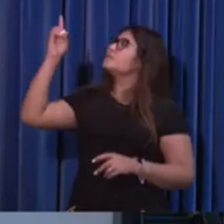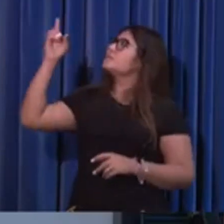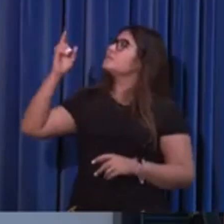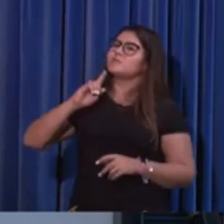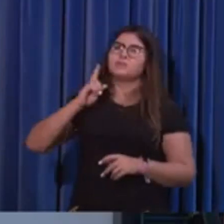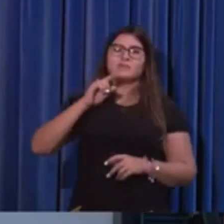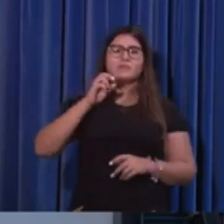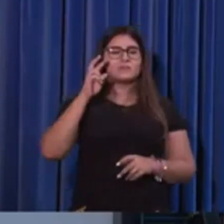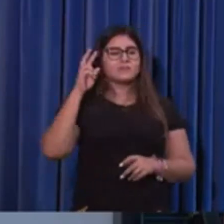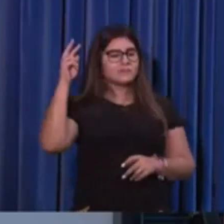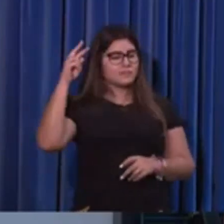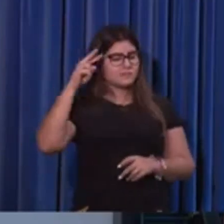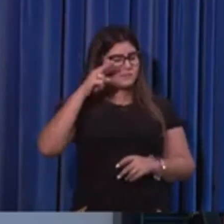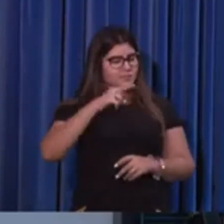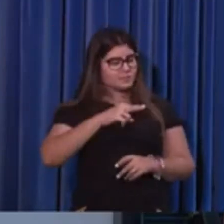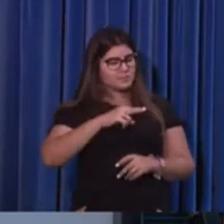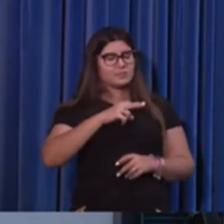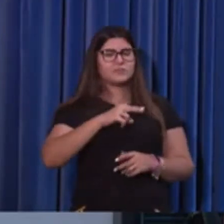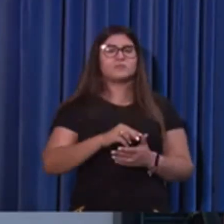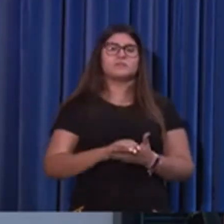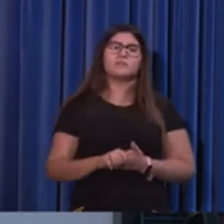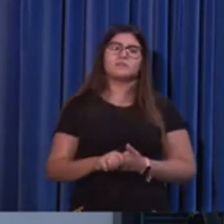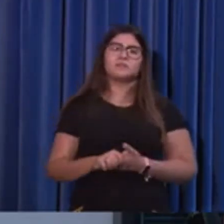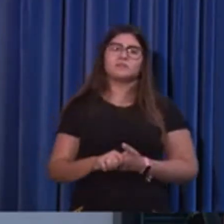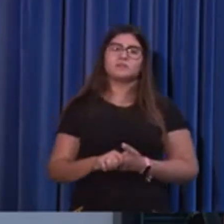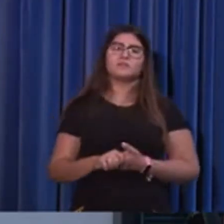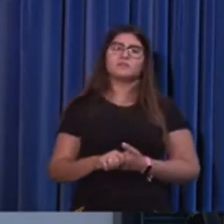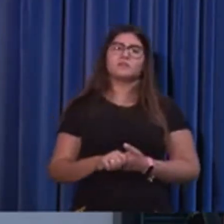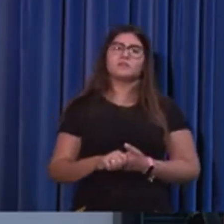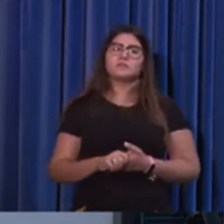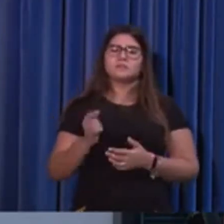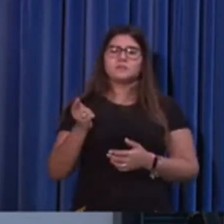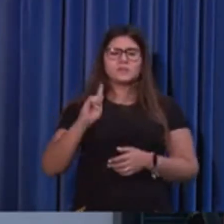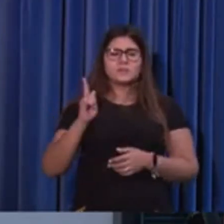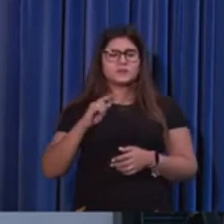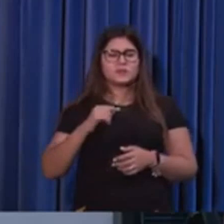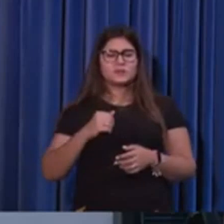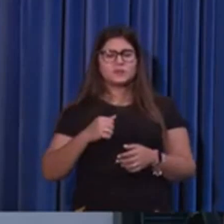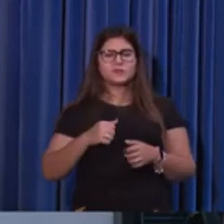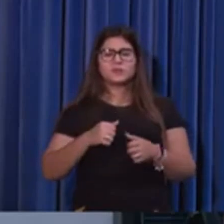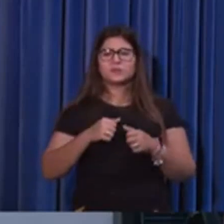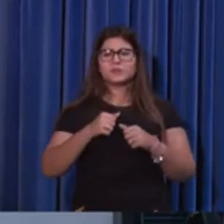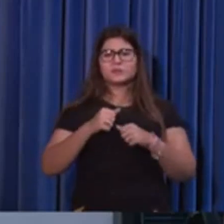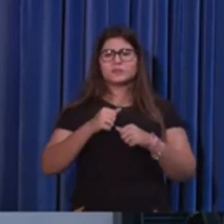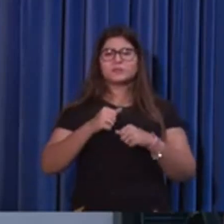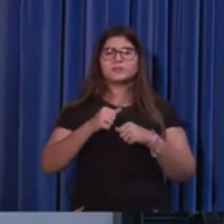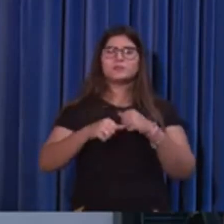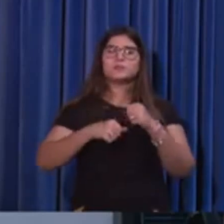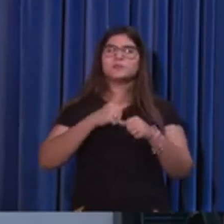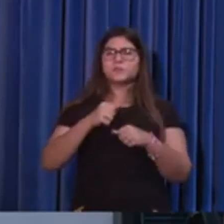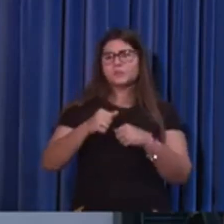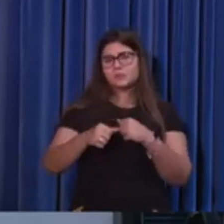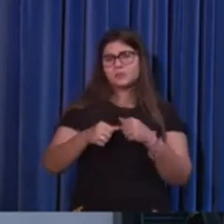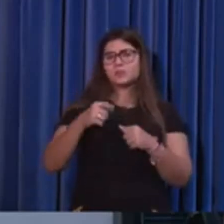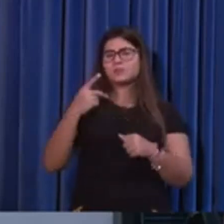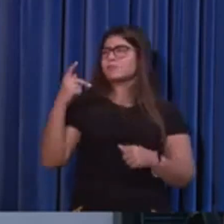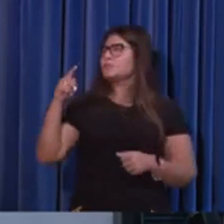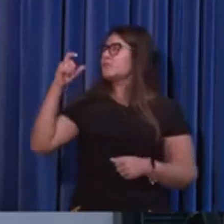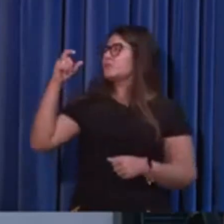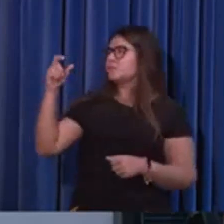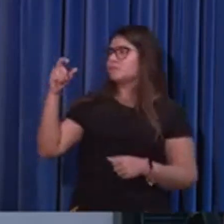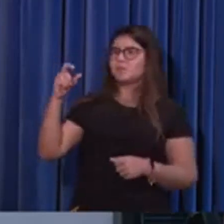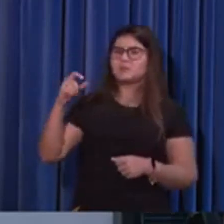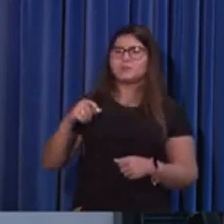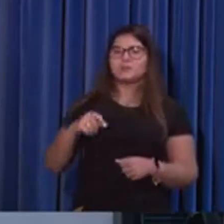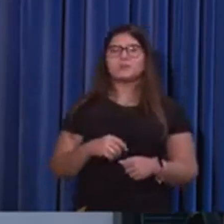nós. De maneira nenhuma Ele mudou a sua palavra. E não pode habitar no nosso coração nenhuma dúvida quanto ao